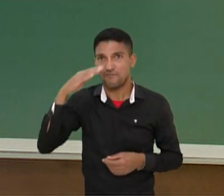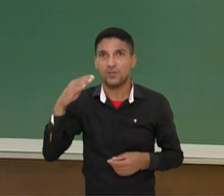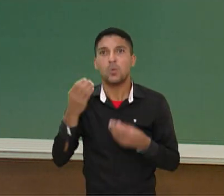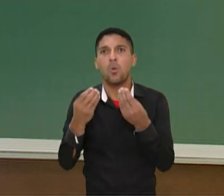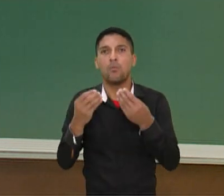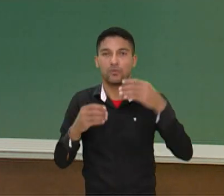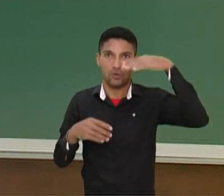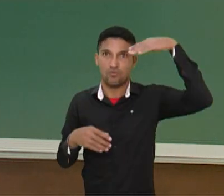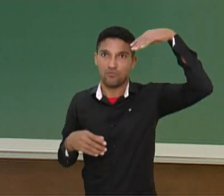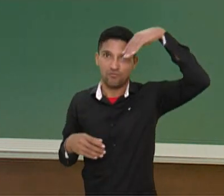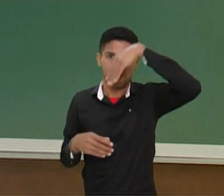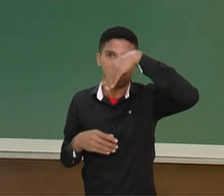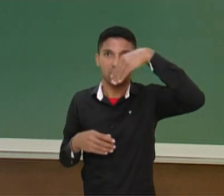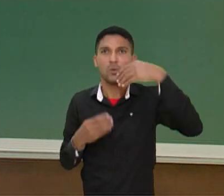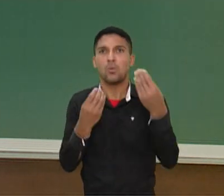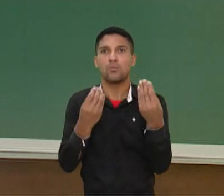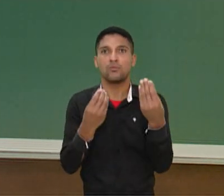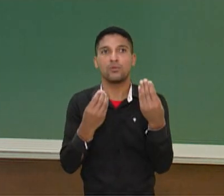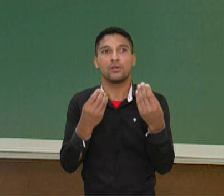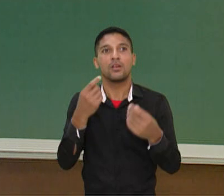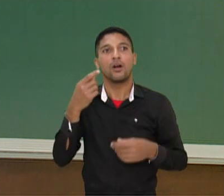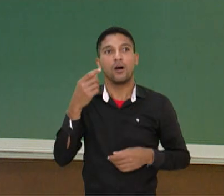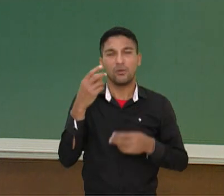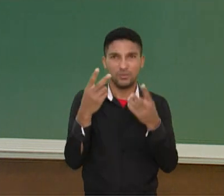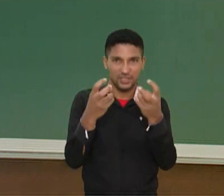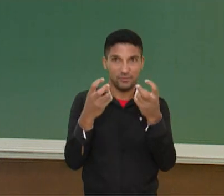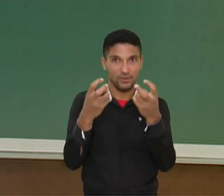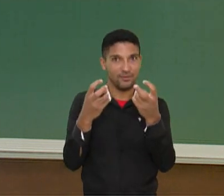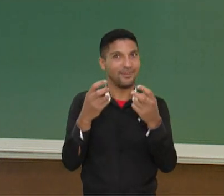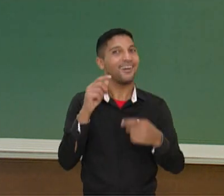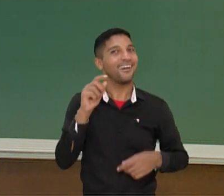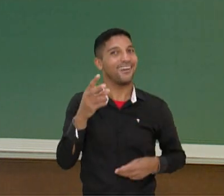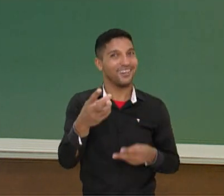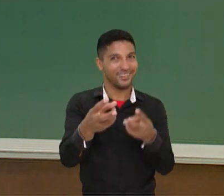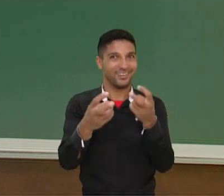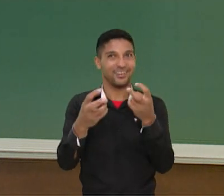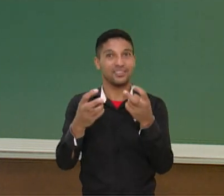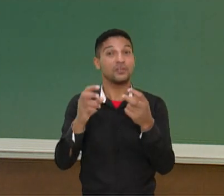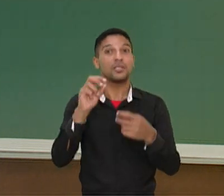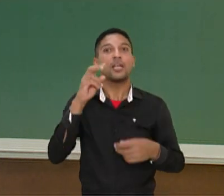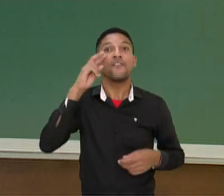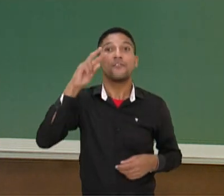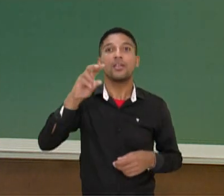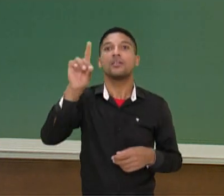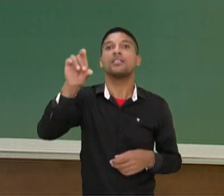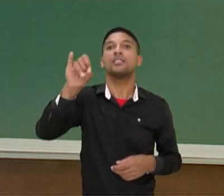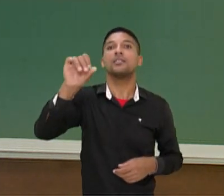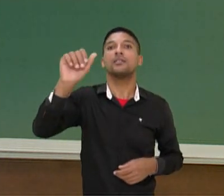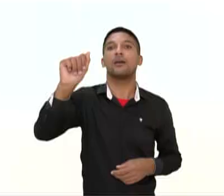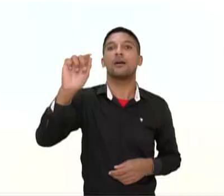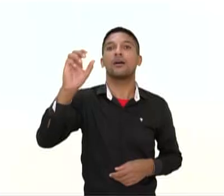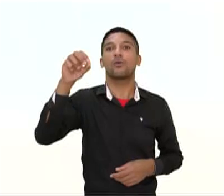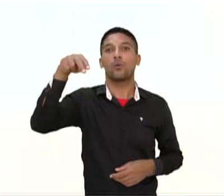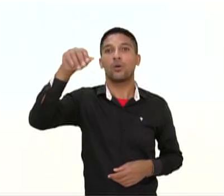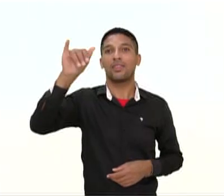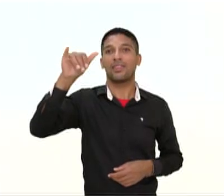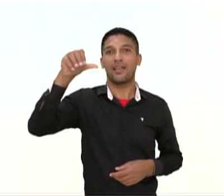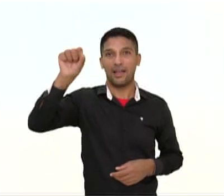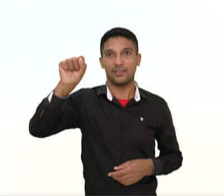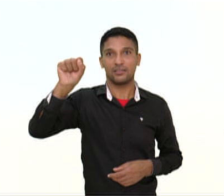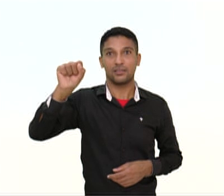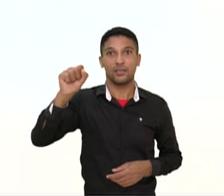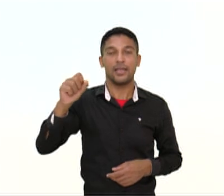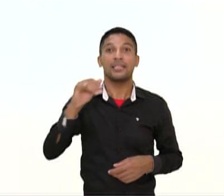de desenho, você reparou que lindo que fica se você olhar as diagonais sem o contorno do